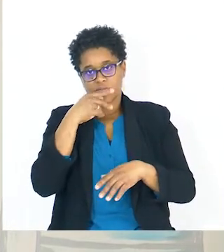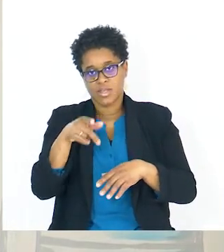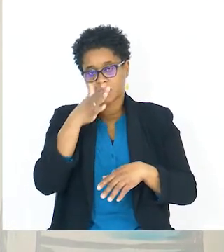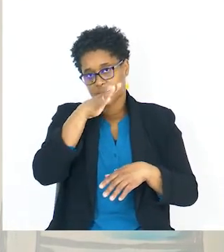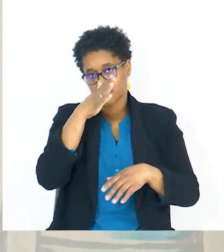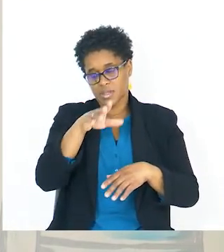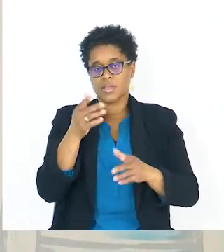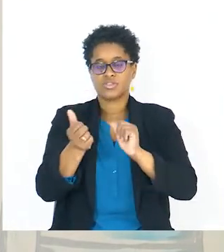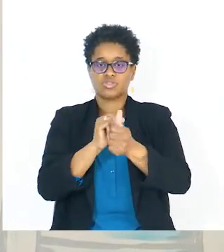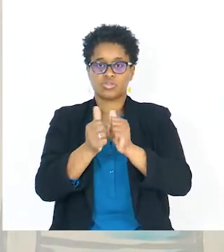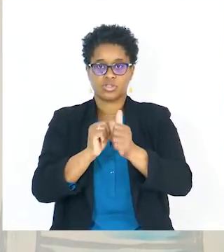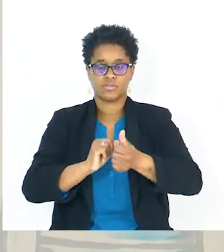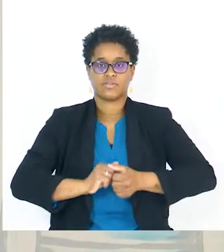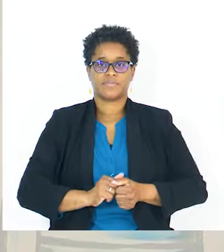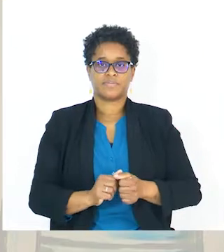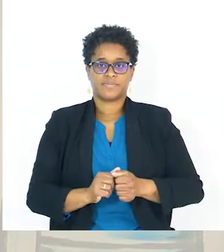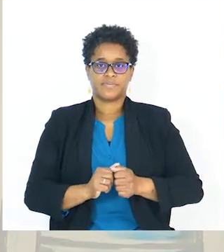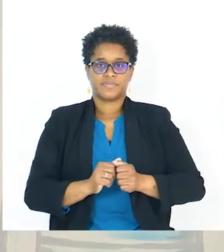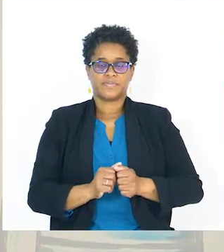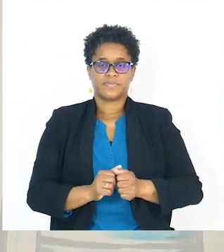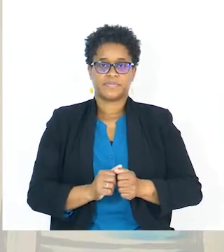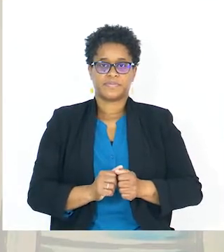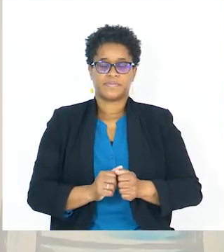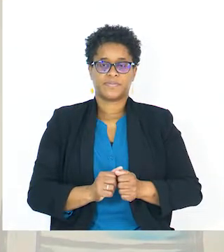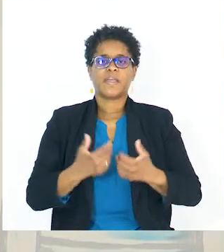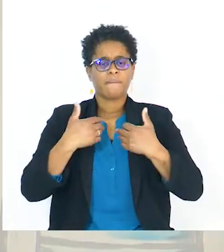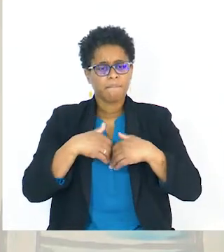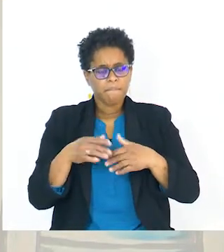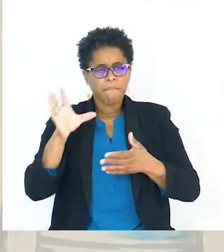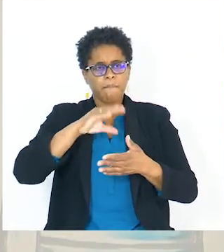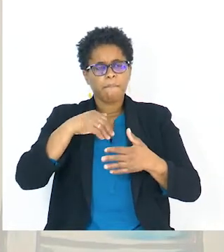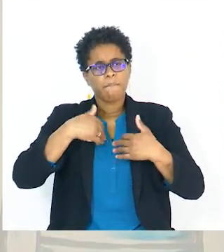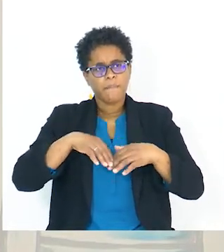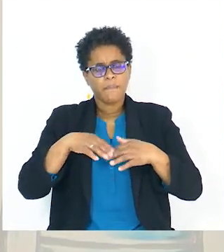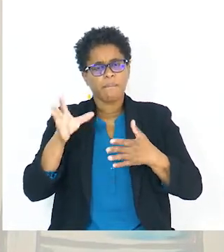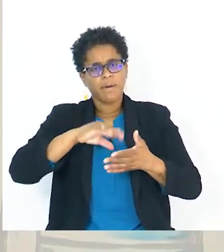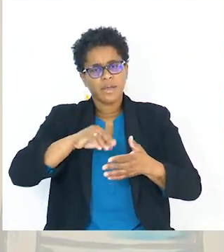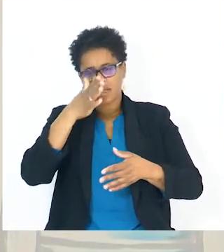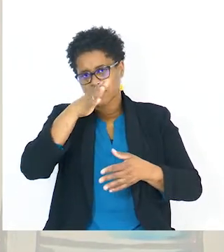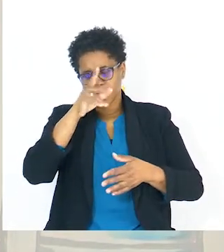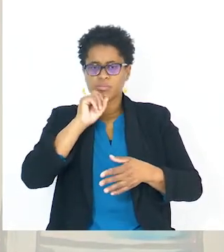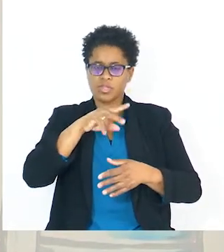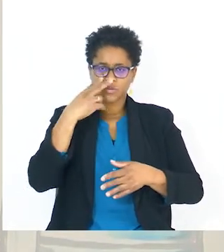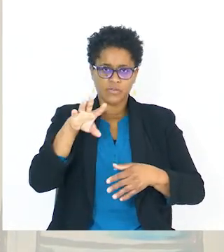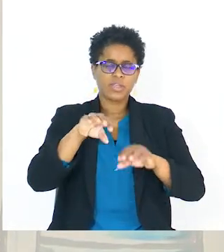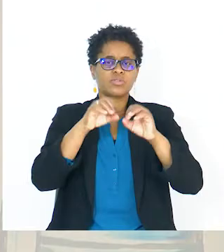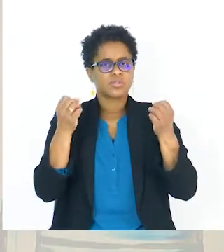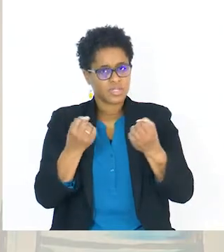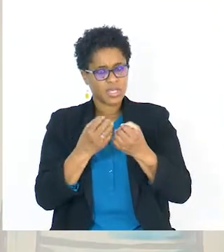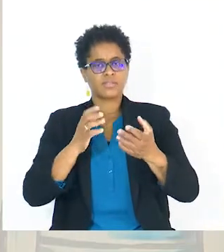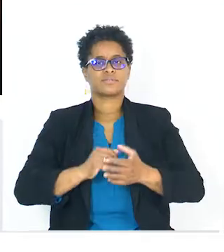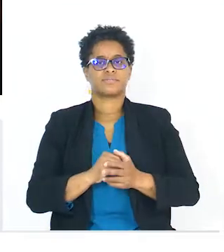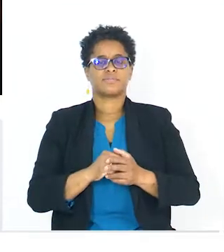referem às atividades desportivas. Mais atividades que nós podemos seguir na nossa